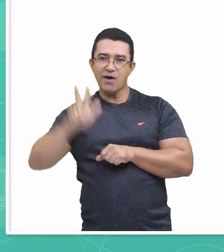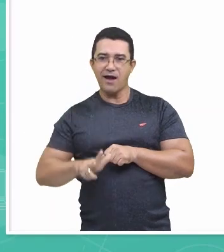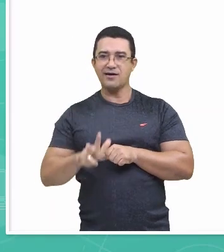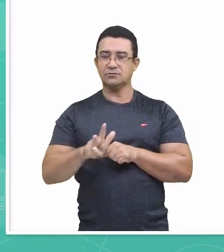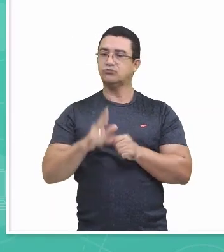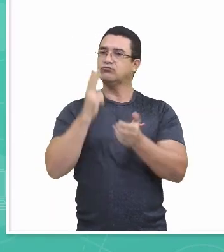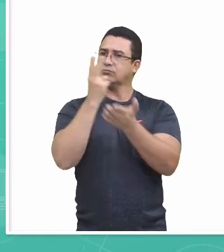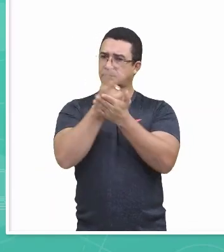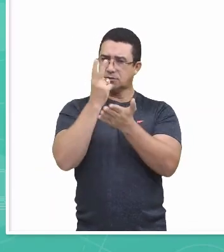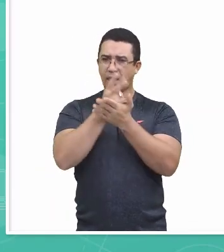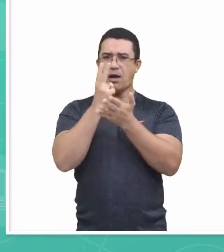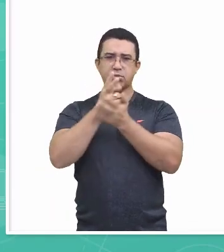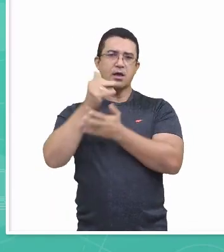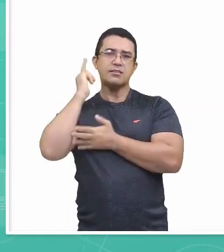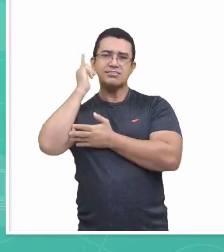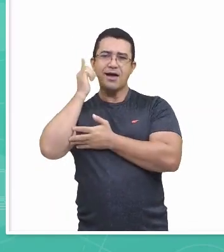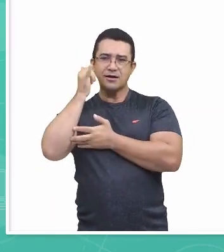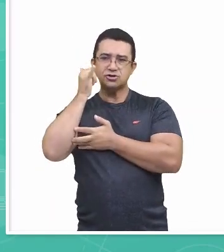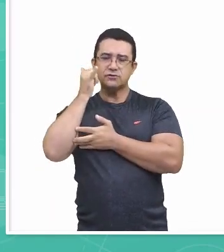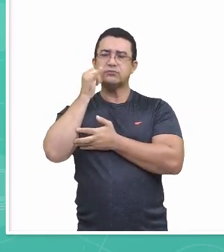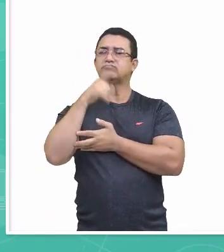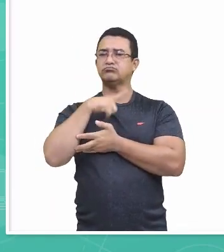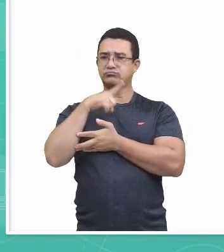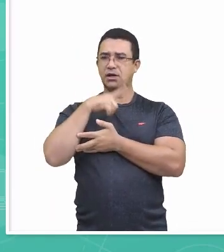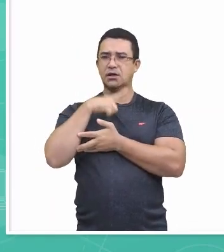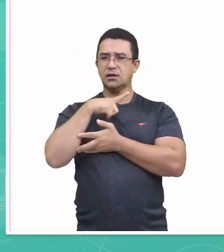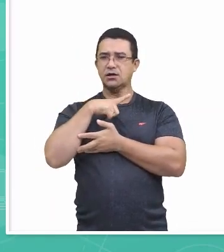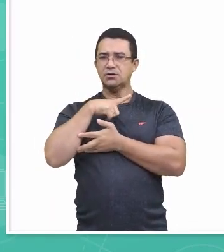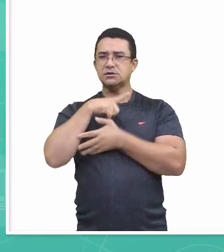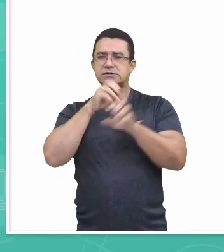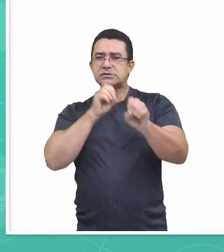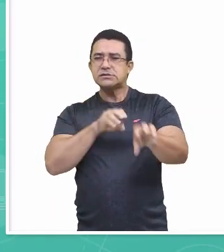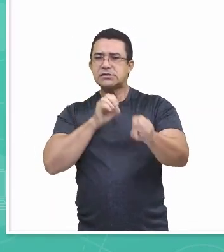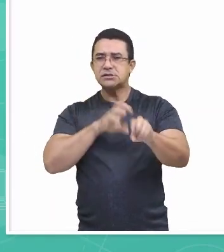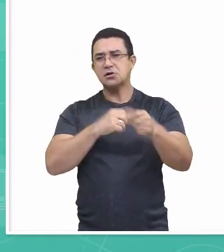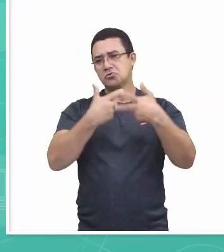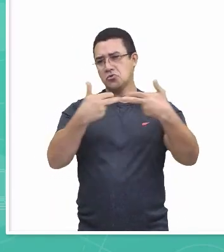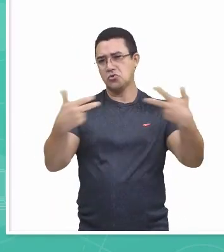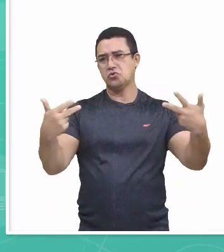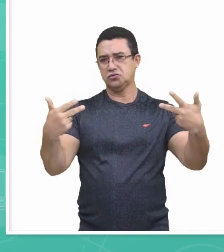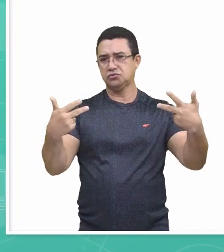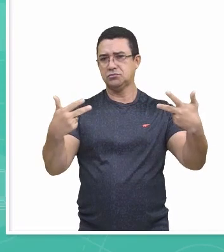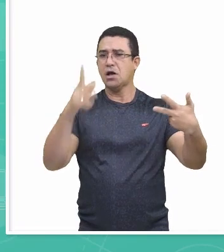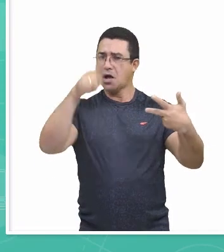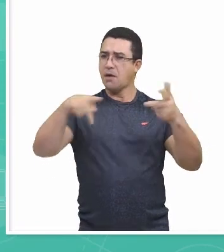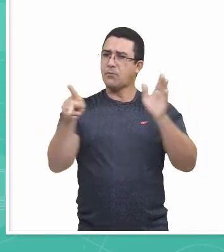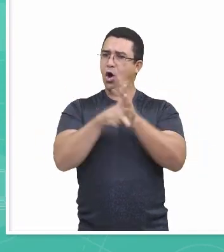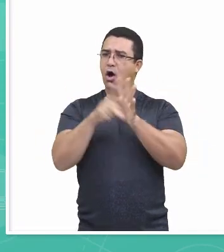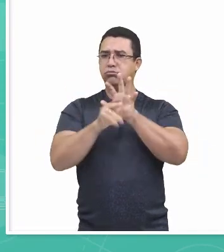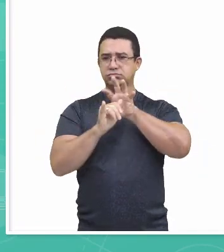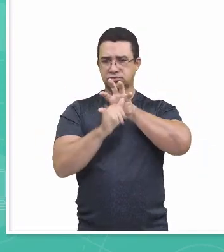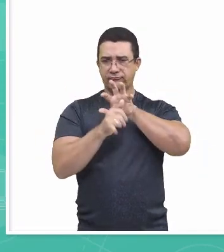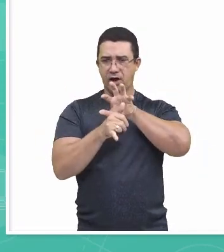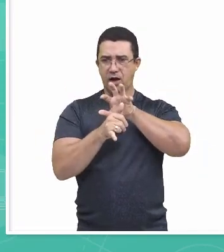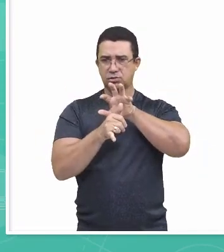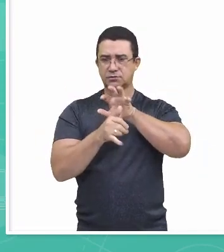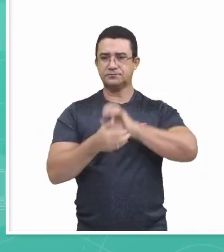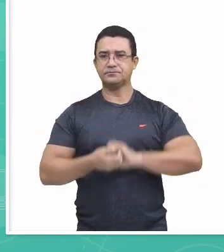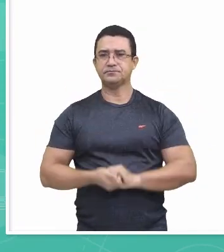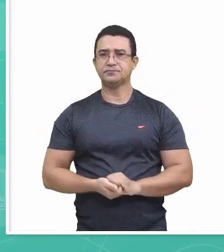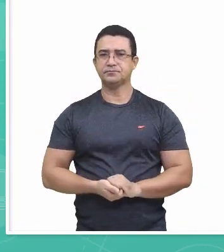um ensinamento. Então, isso são características da fábula. Ficou claro aí? Muito